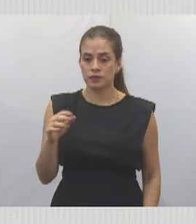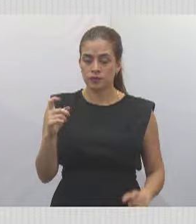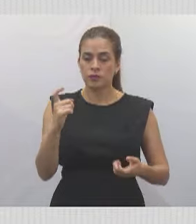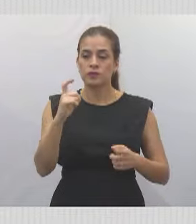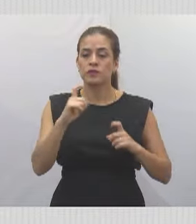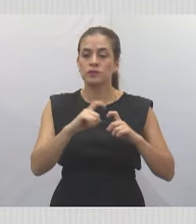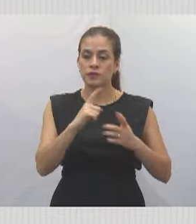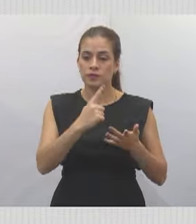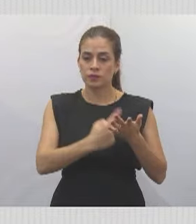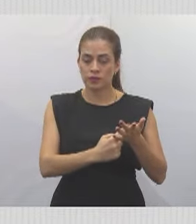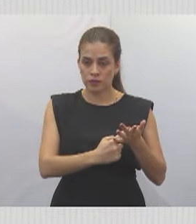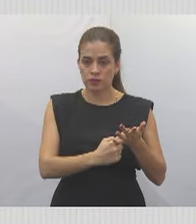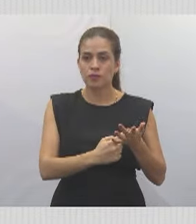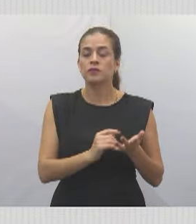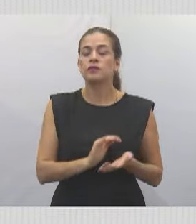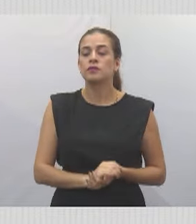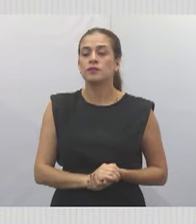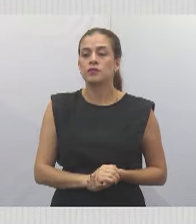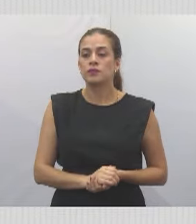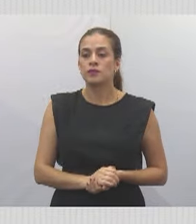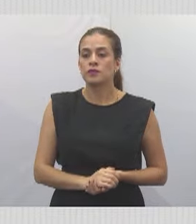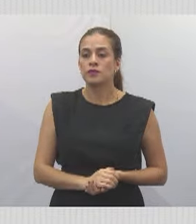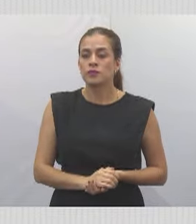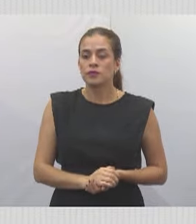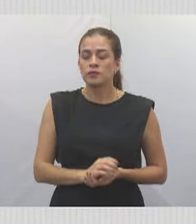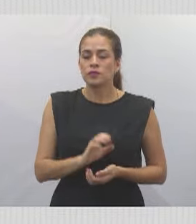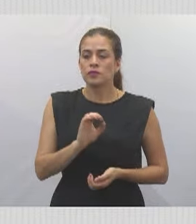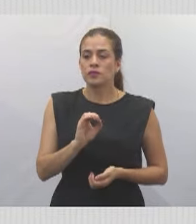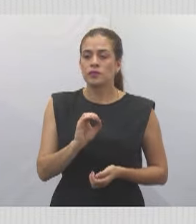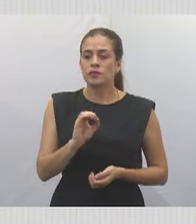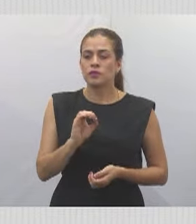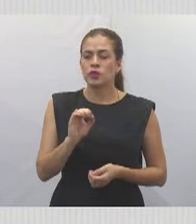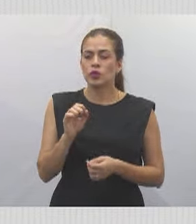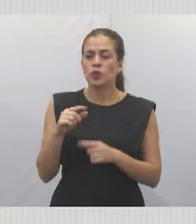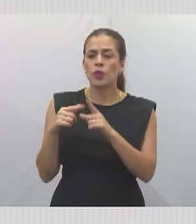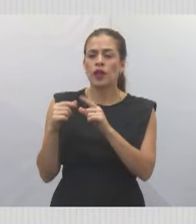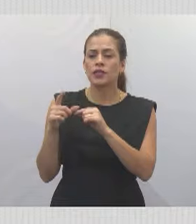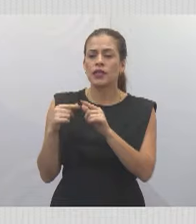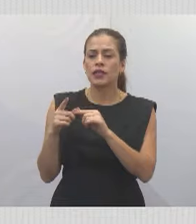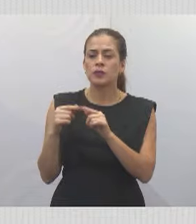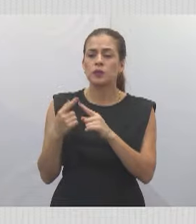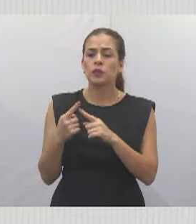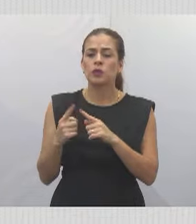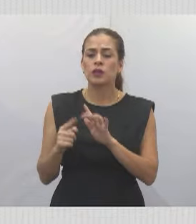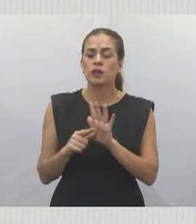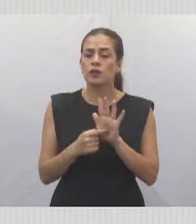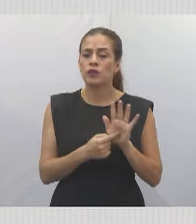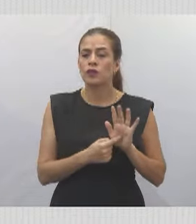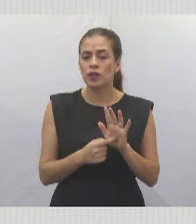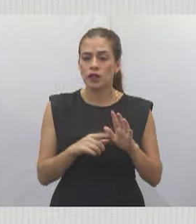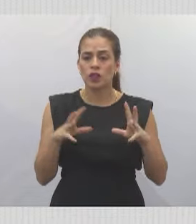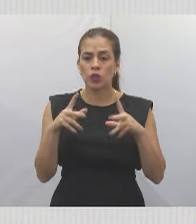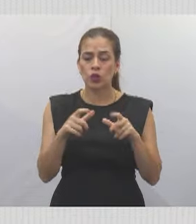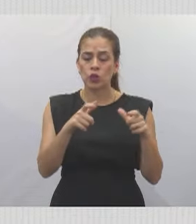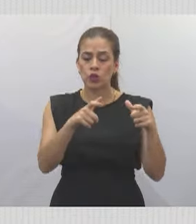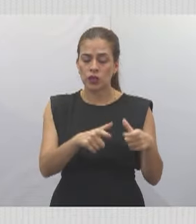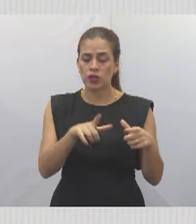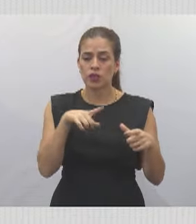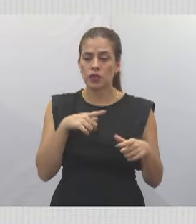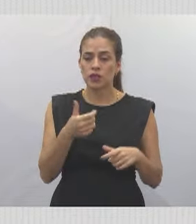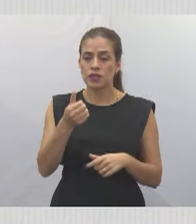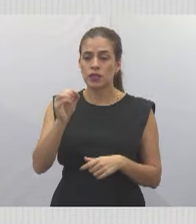na atenção básica. Temos aí um zero com asterisco, porque como eu falei para vocês, agora nossas unidades todas são 100% estatais